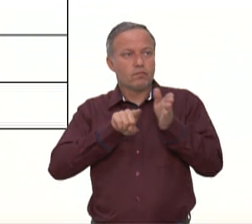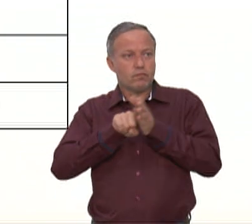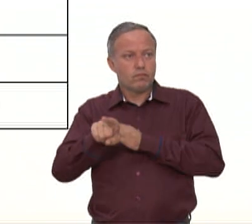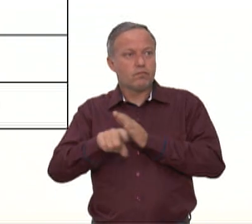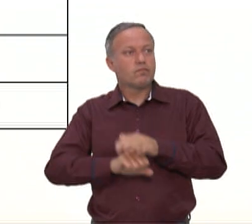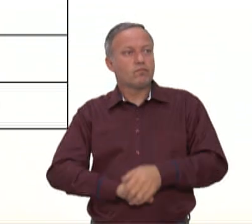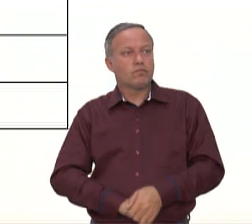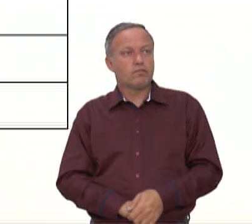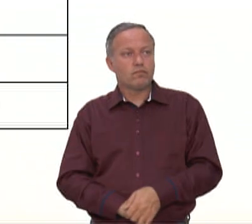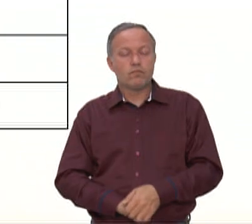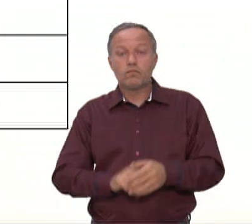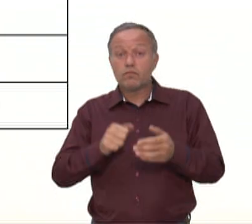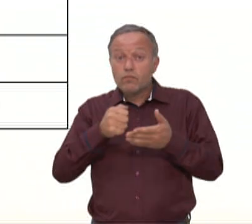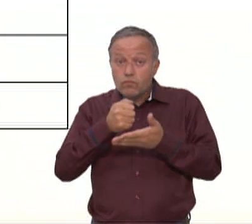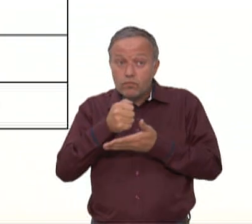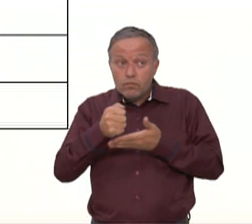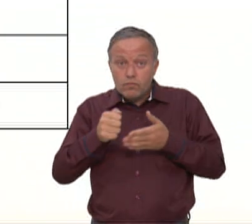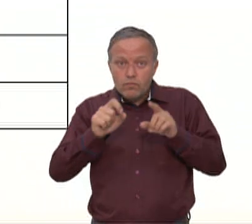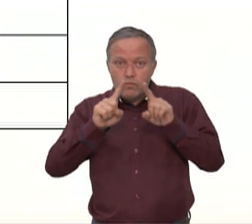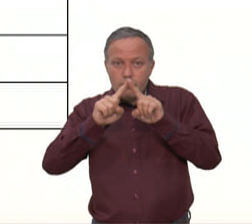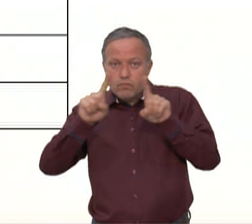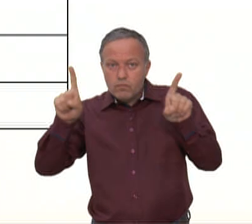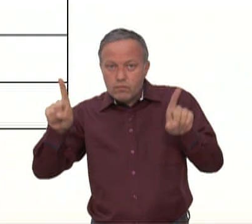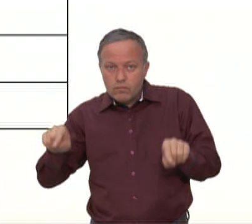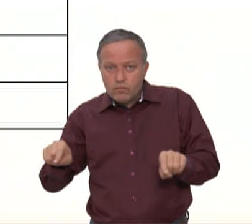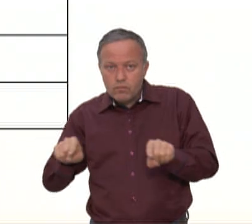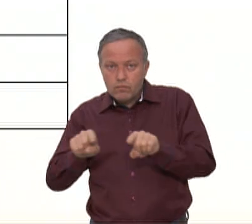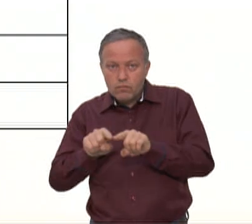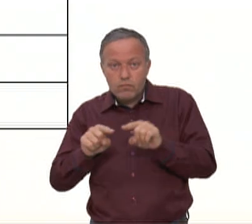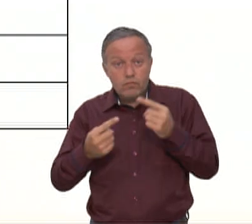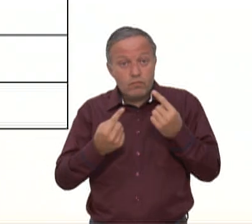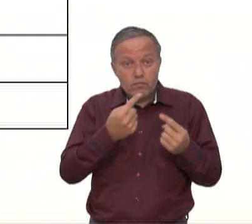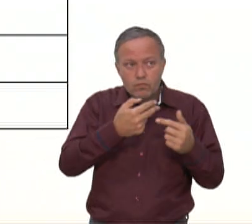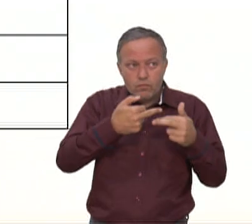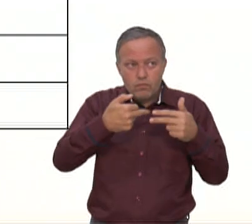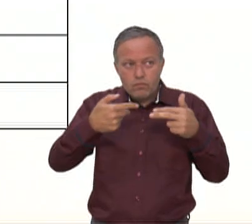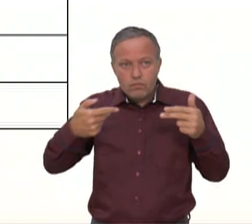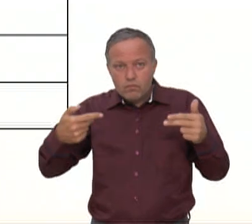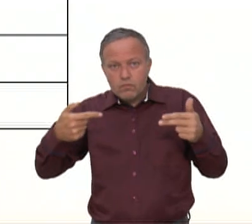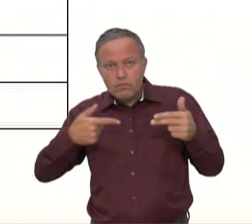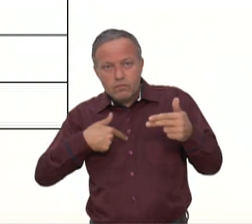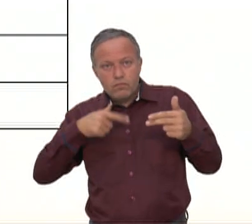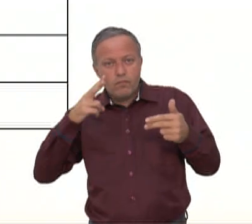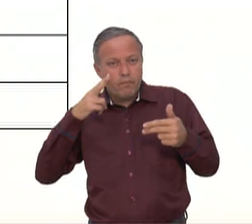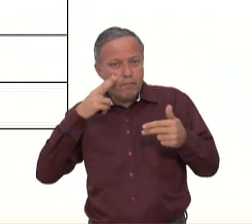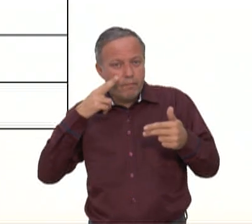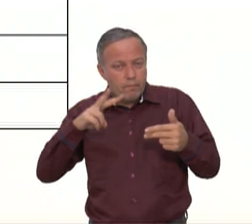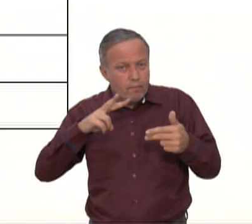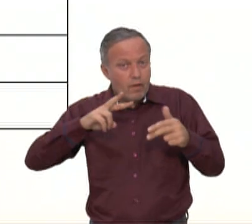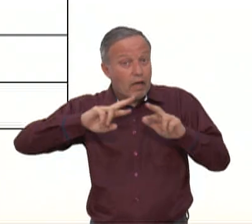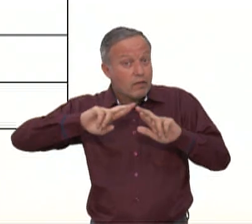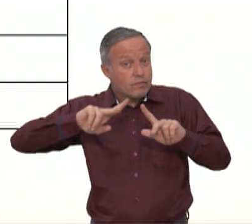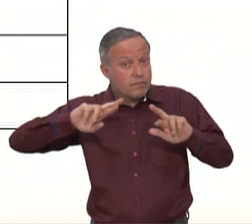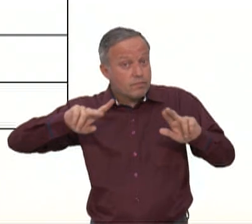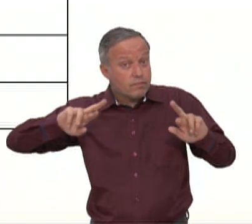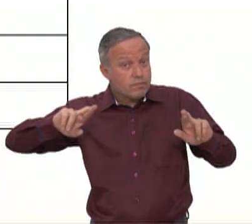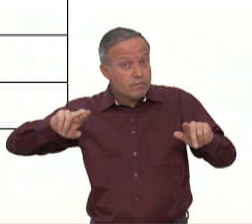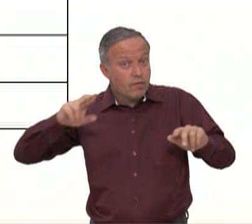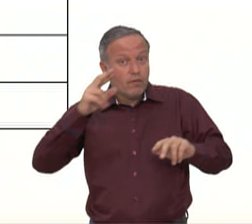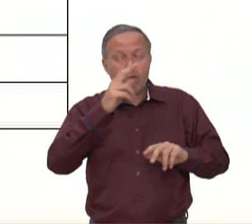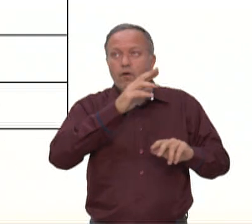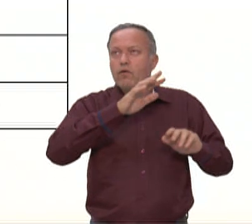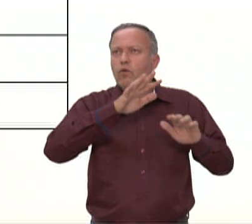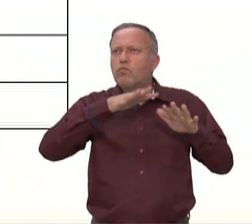Ó, com base na tabela, qual dos materiais a seguir está sujeito a uma variação de temperatura